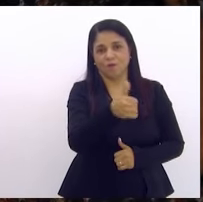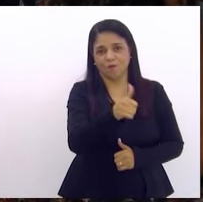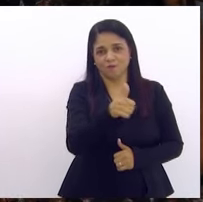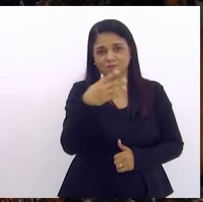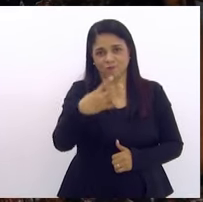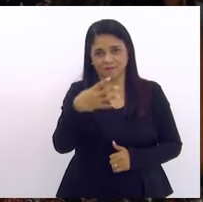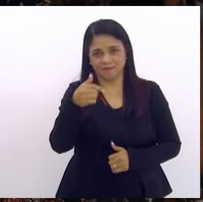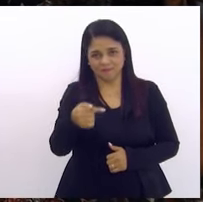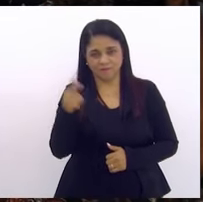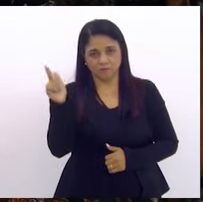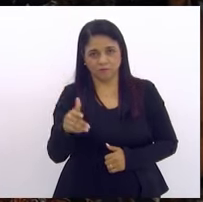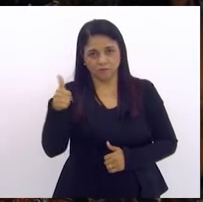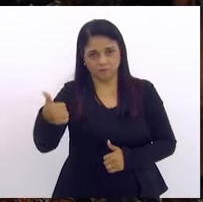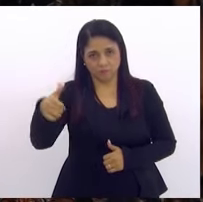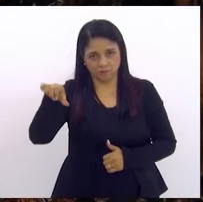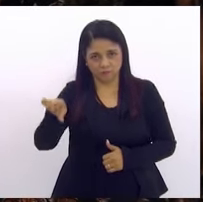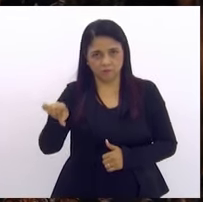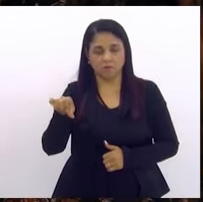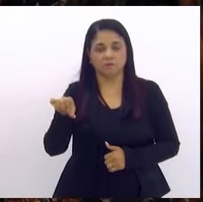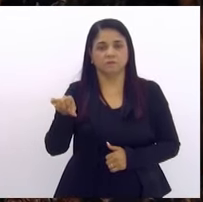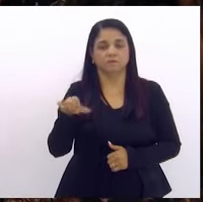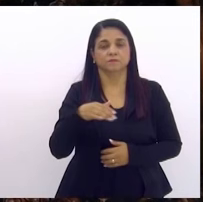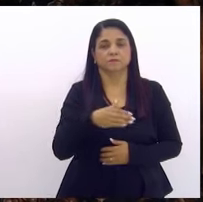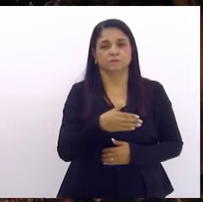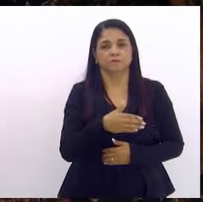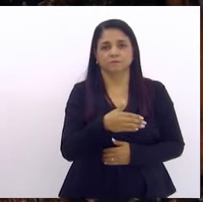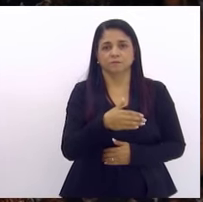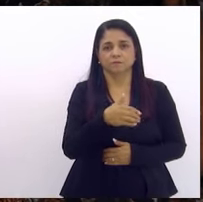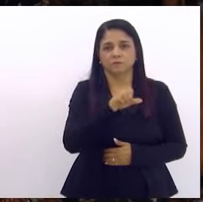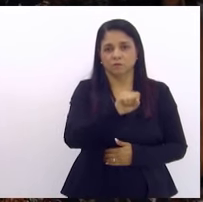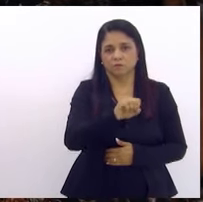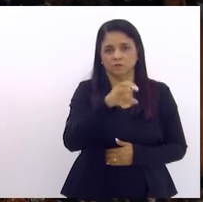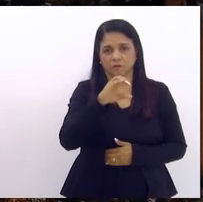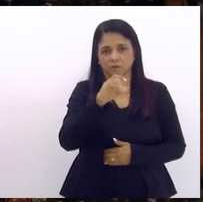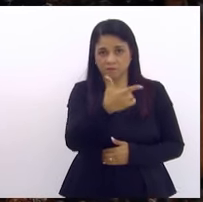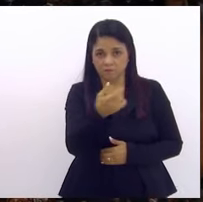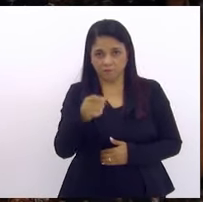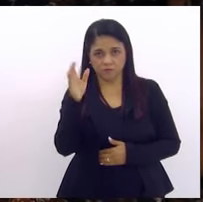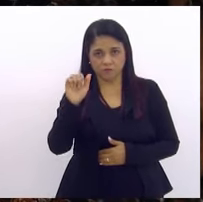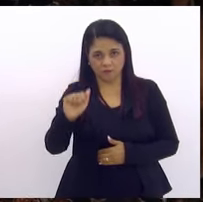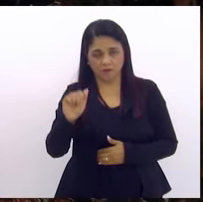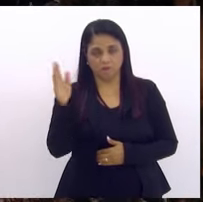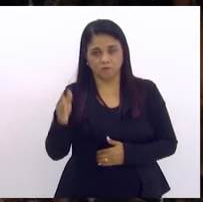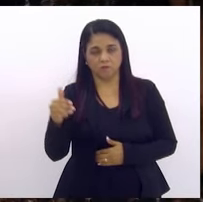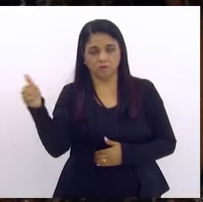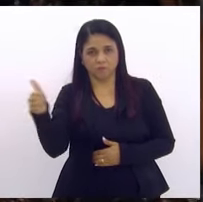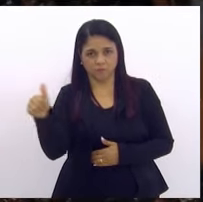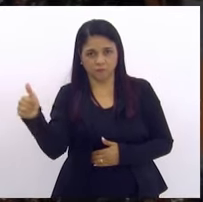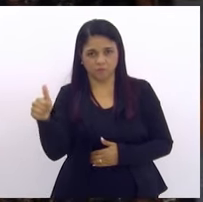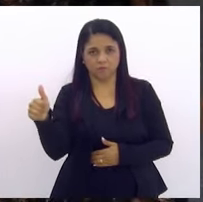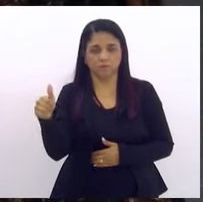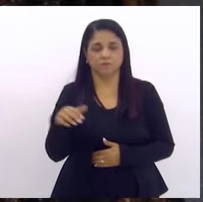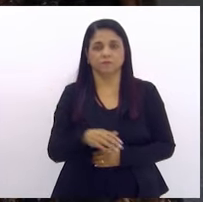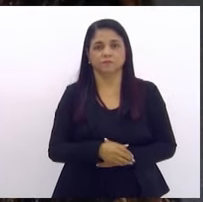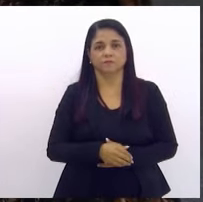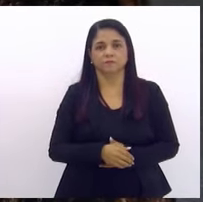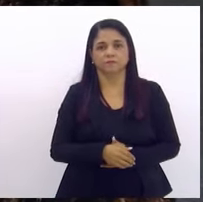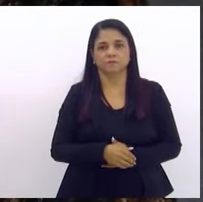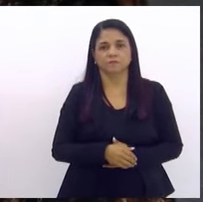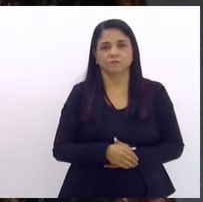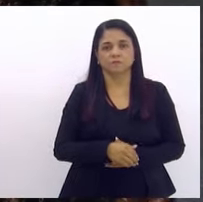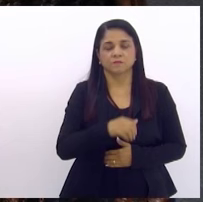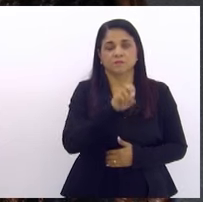1147 de 2019. 1147-19. 820-A de 2011. 820-A de